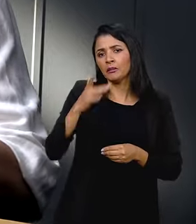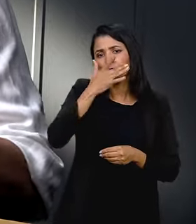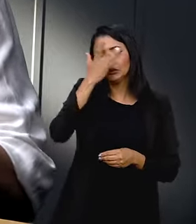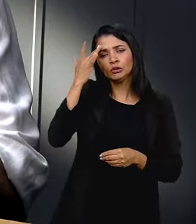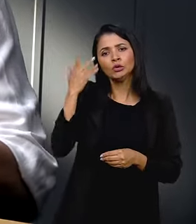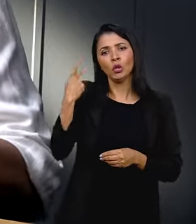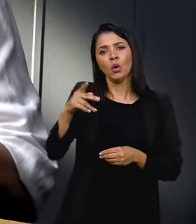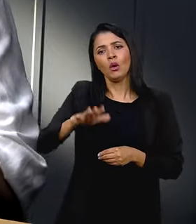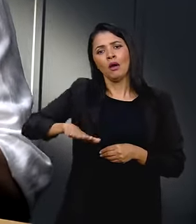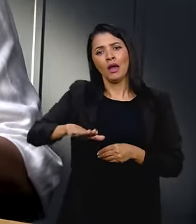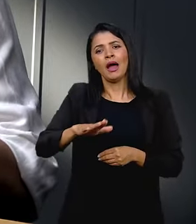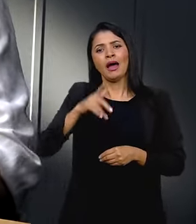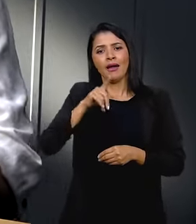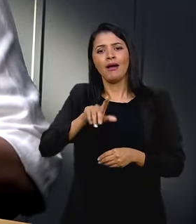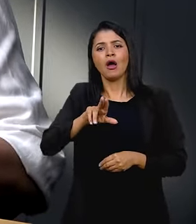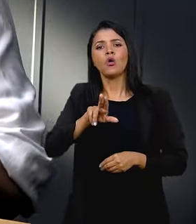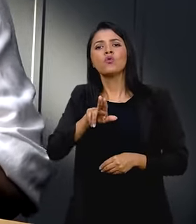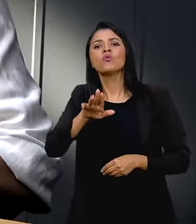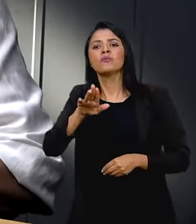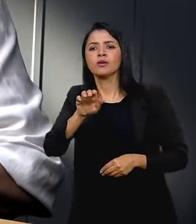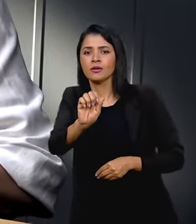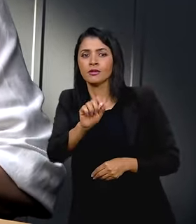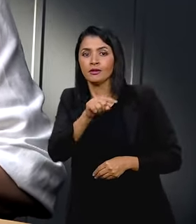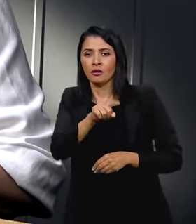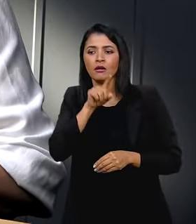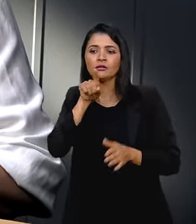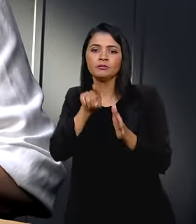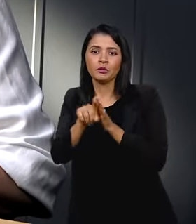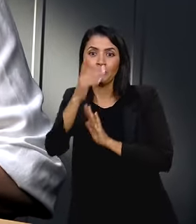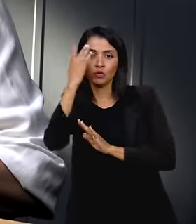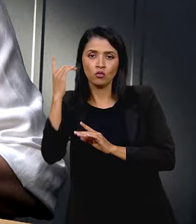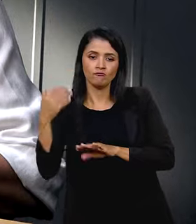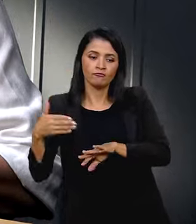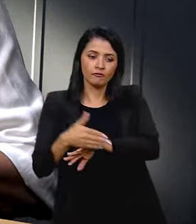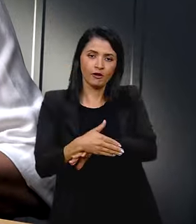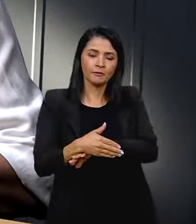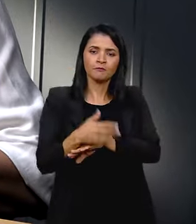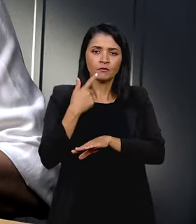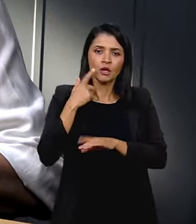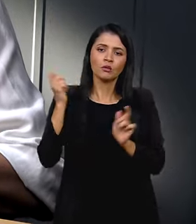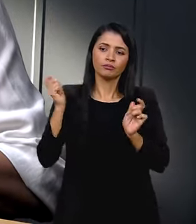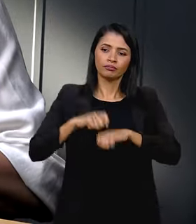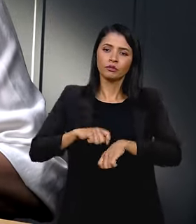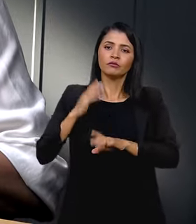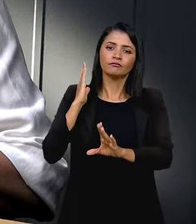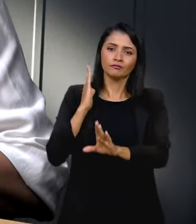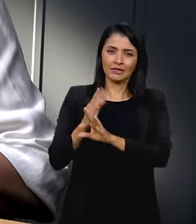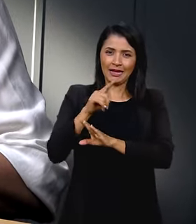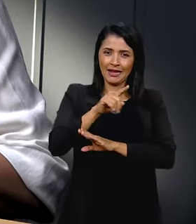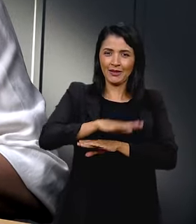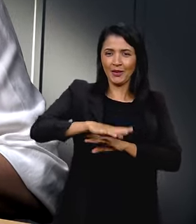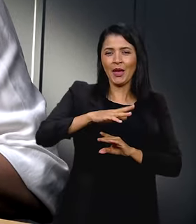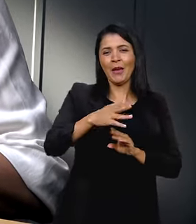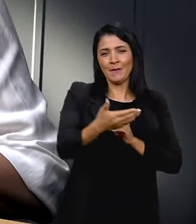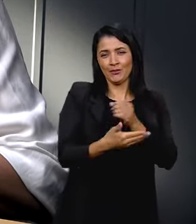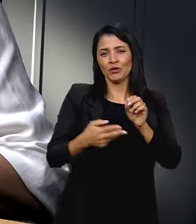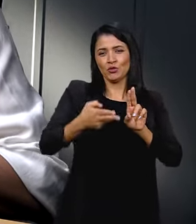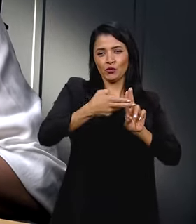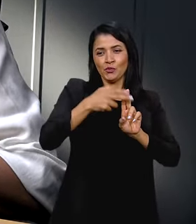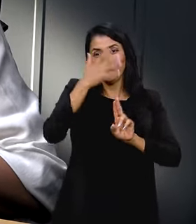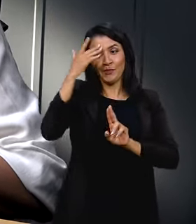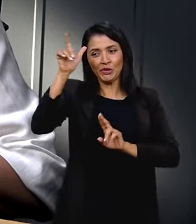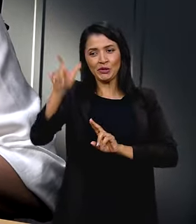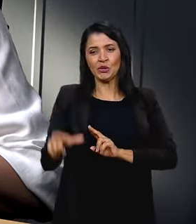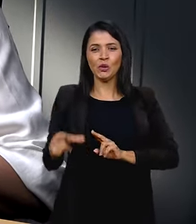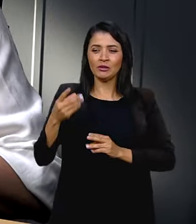pela pela atenção primária né a saúde então a gente hoje também consegue identificar através do SUS pessoas em